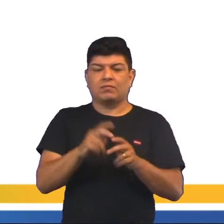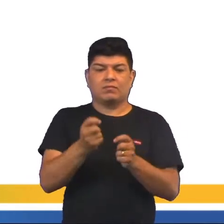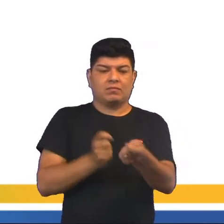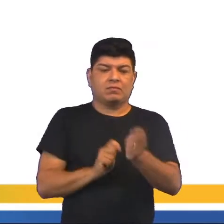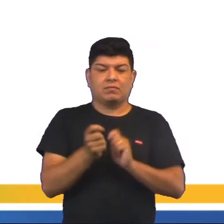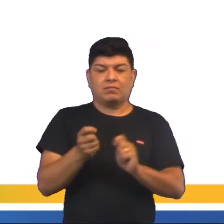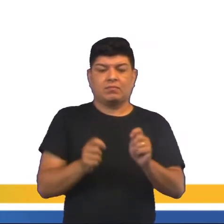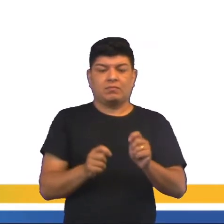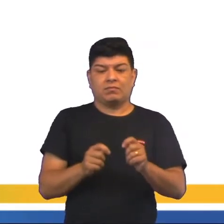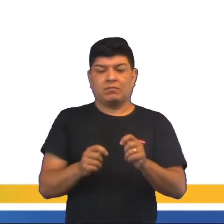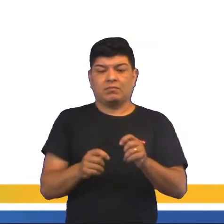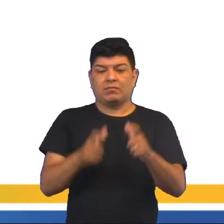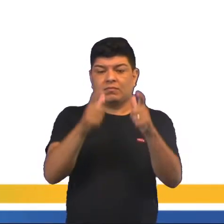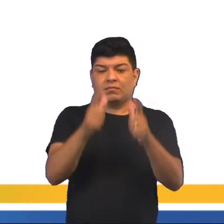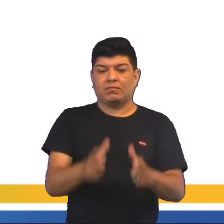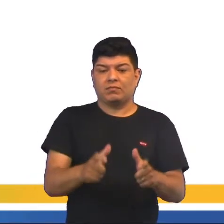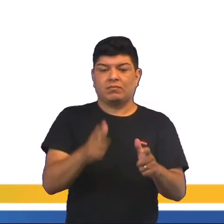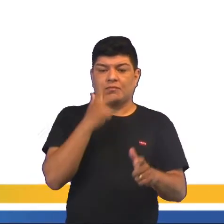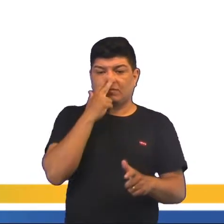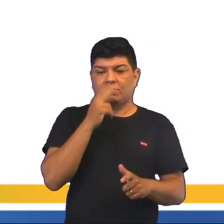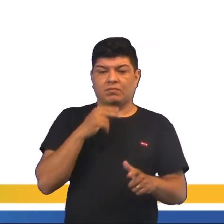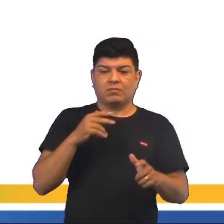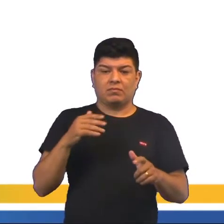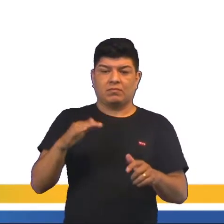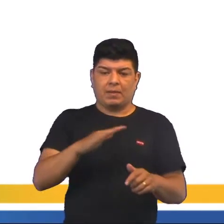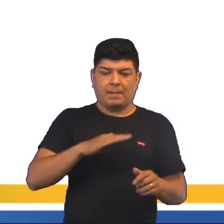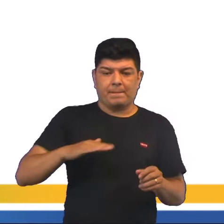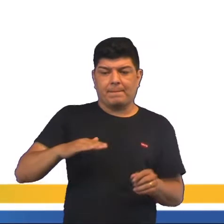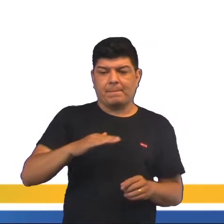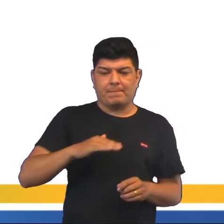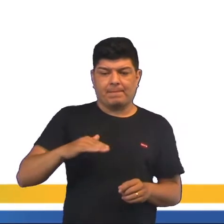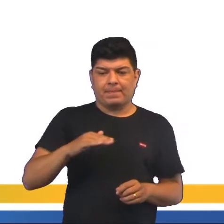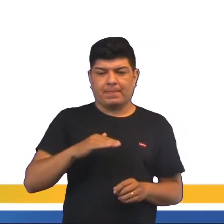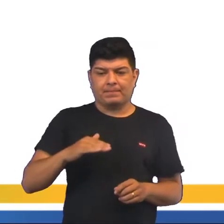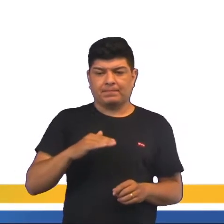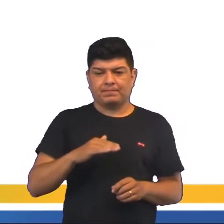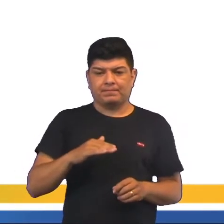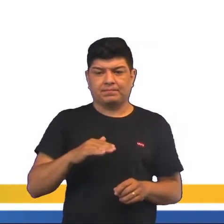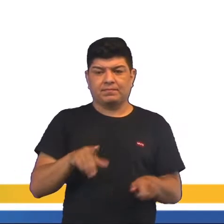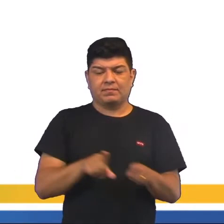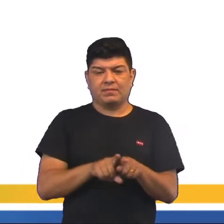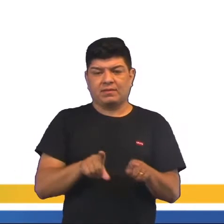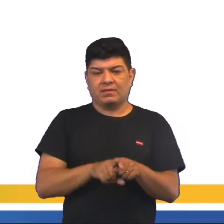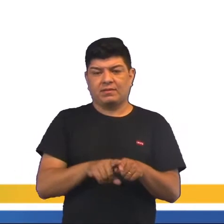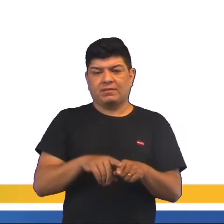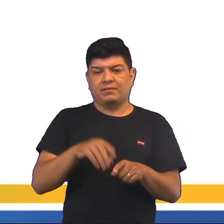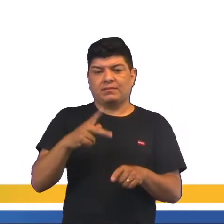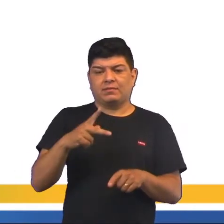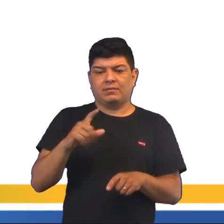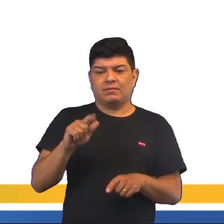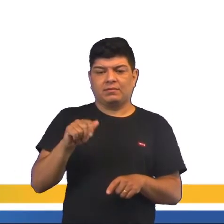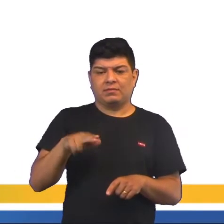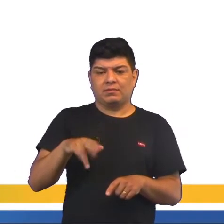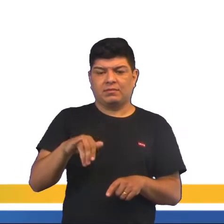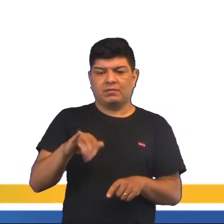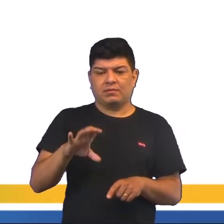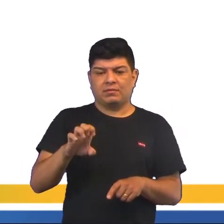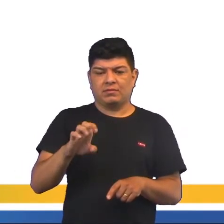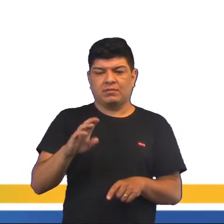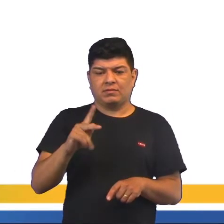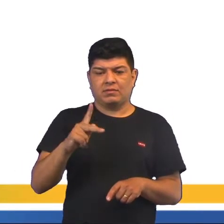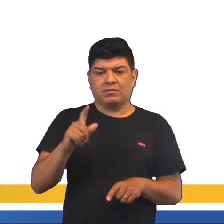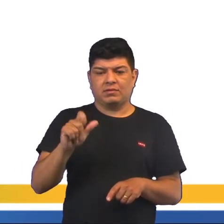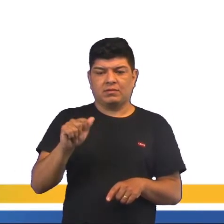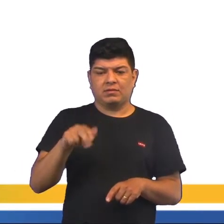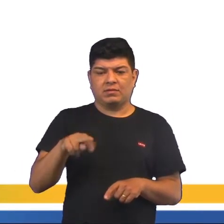domínio é formado por terras de baixa altitude, depressões, planícies aluviais e